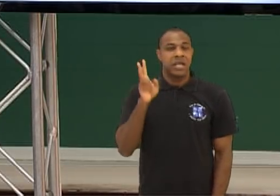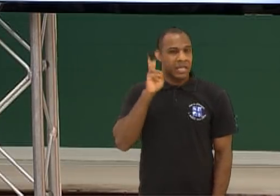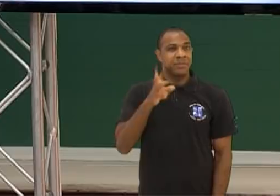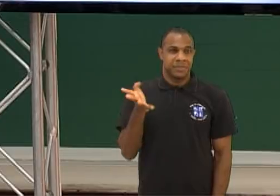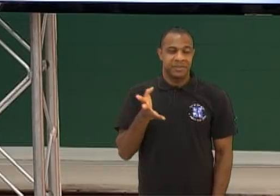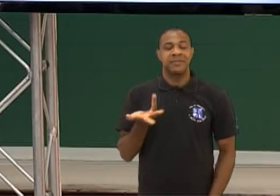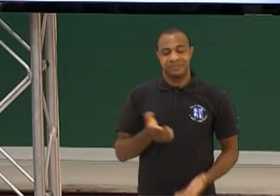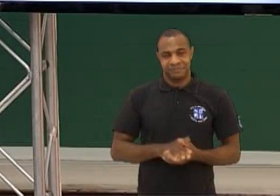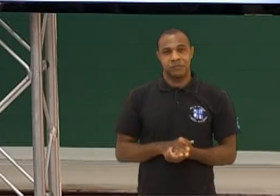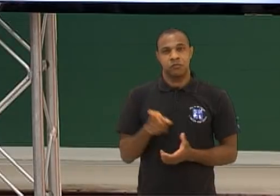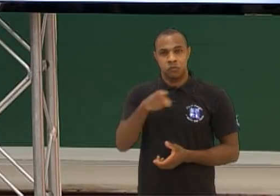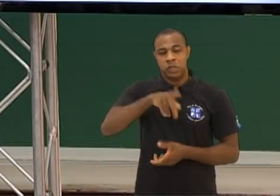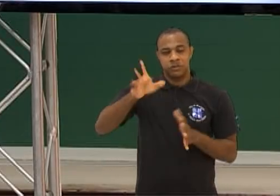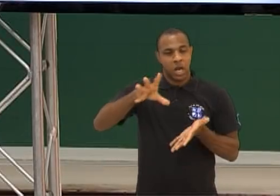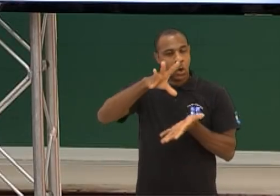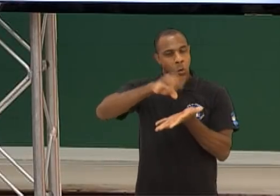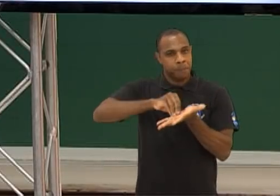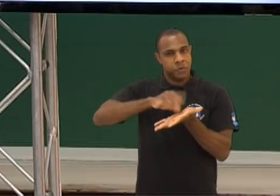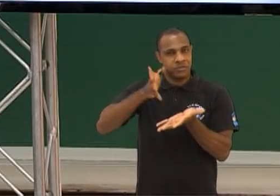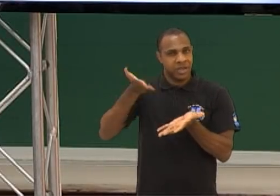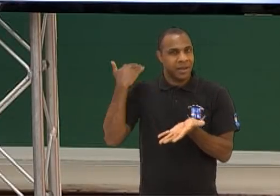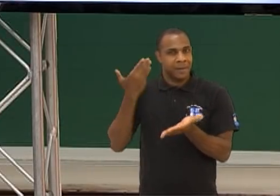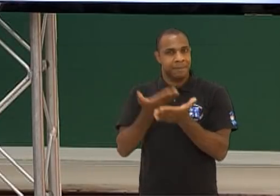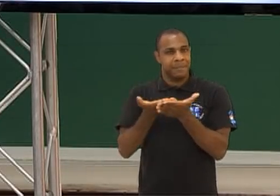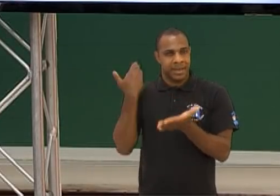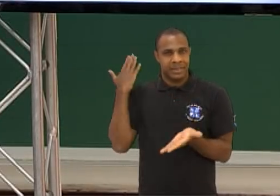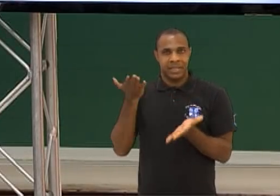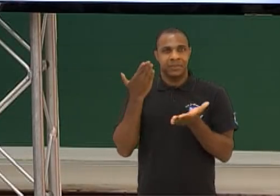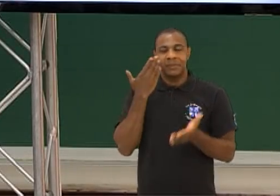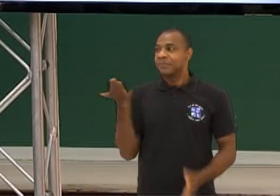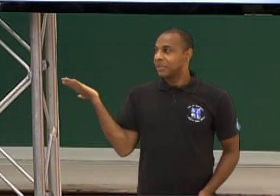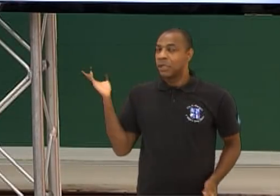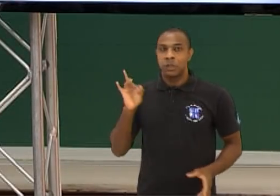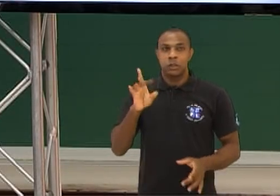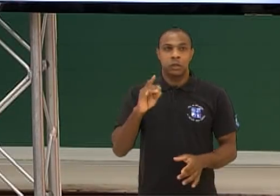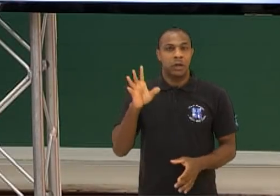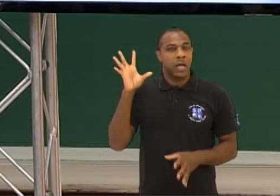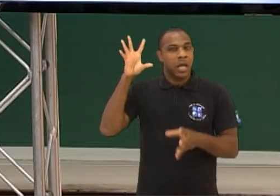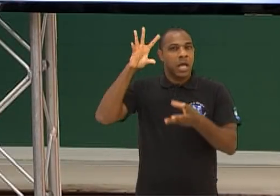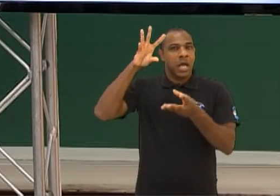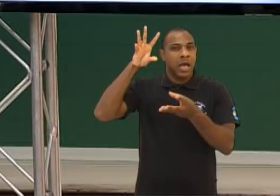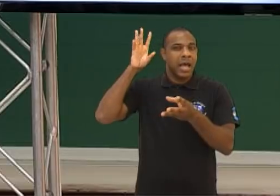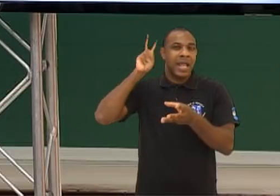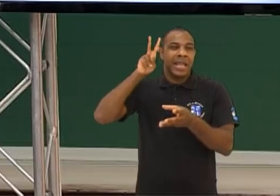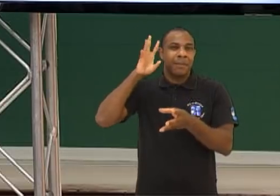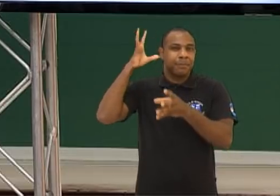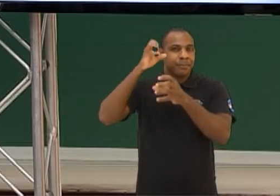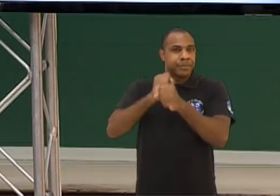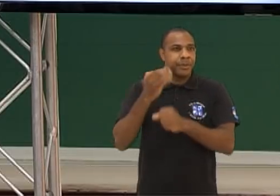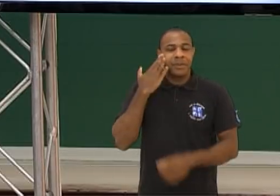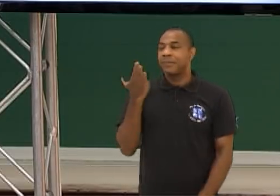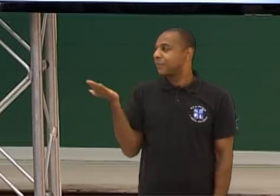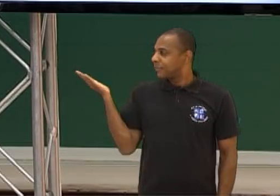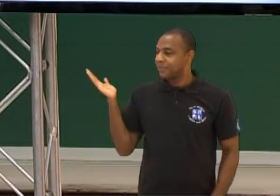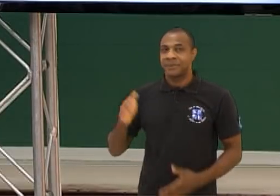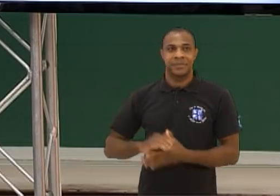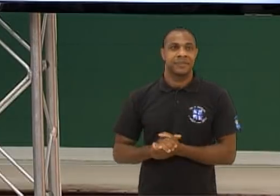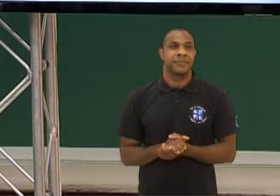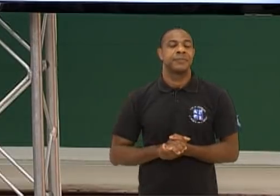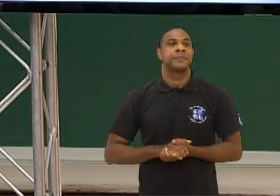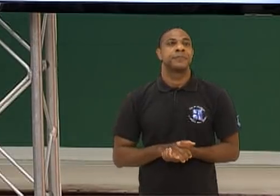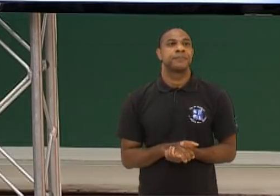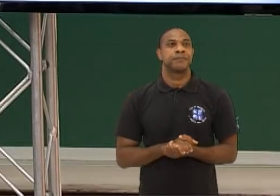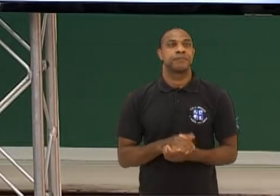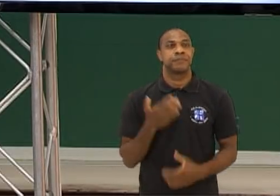é equação, quando não é equação. Né? Então, a gente está trabalhando com as que são equações do primeiro